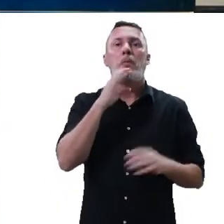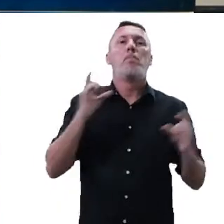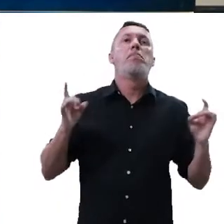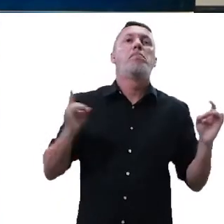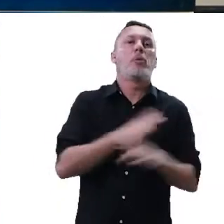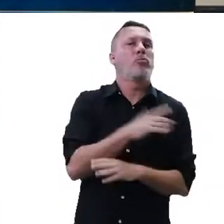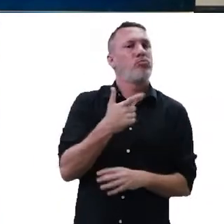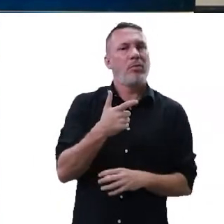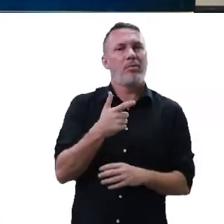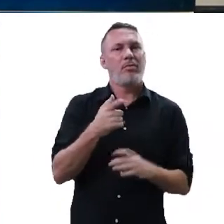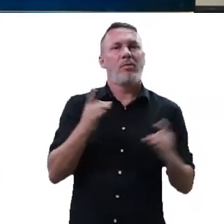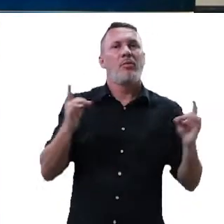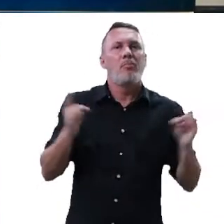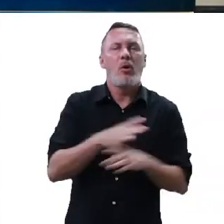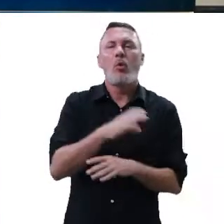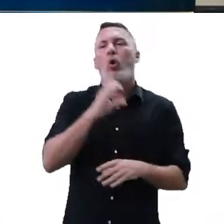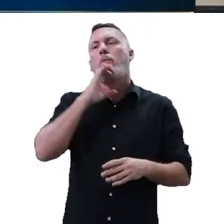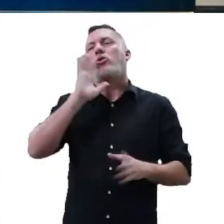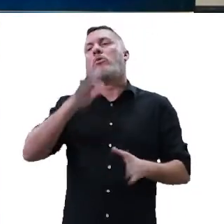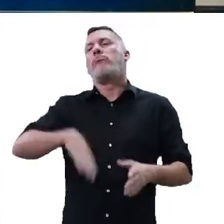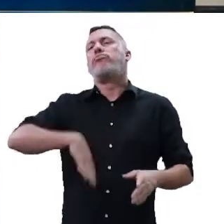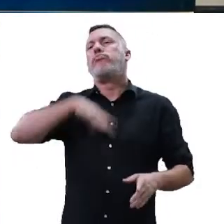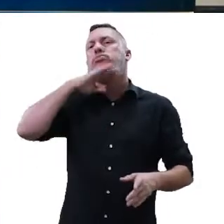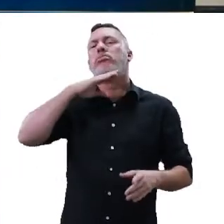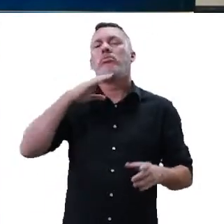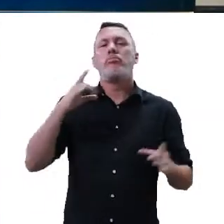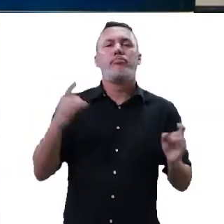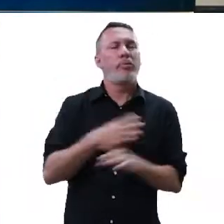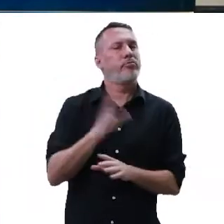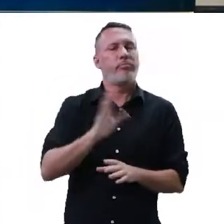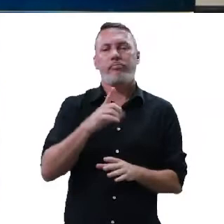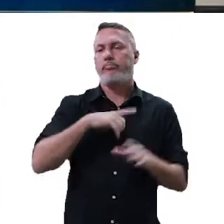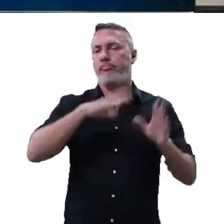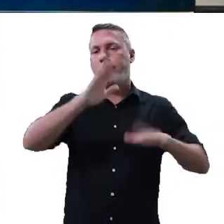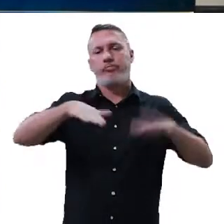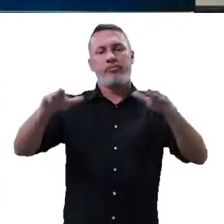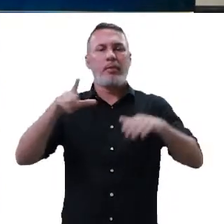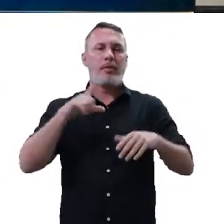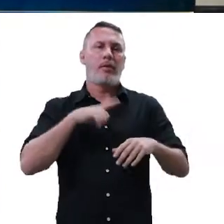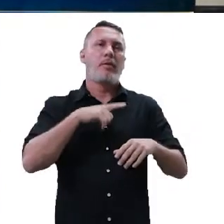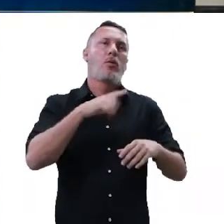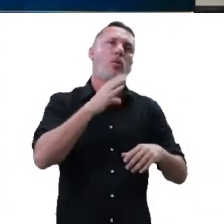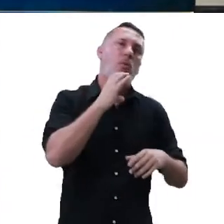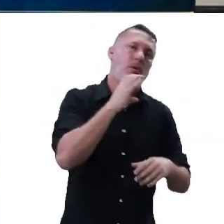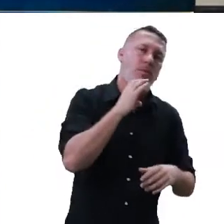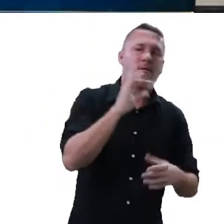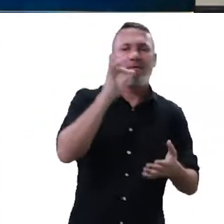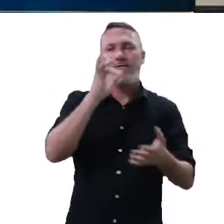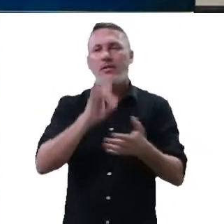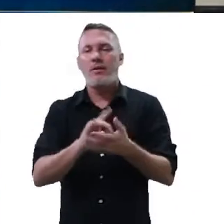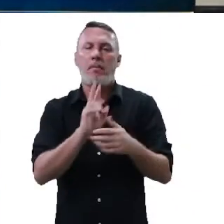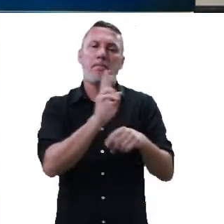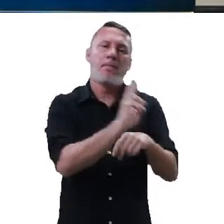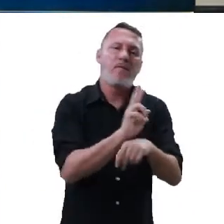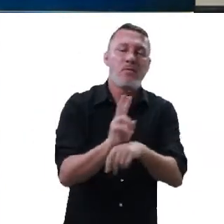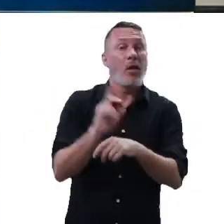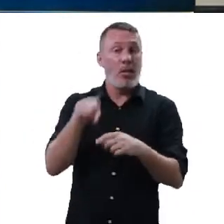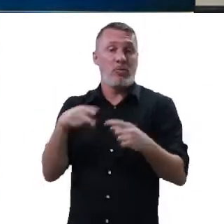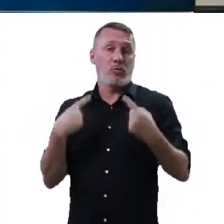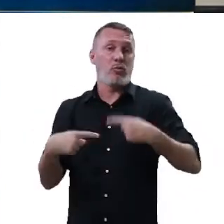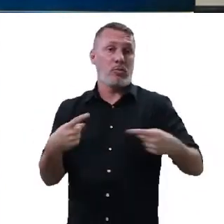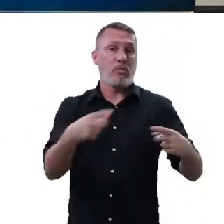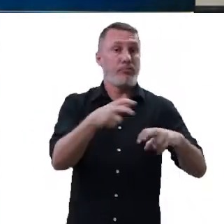conhecimento definitivo. Os dois partem do mesmo pressuposto, a verdade é construída por cada um, provisória. Compreende? Essa é